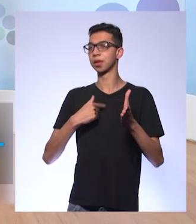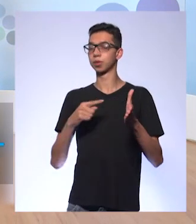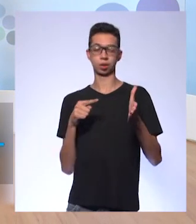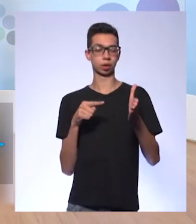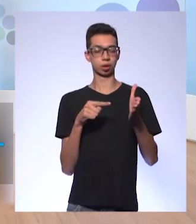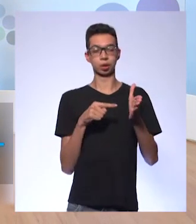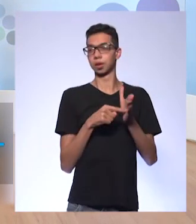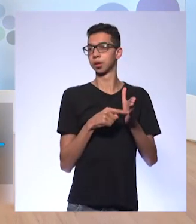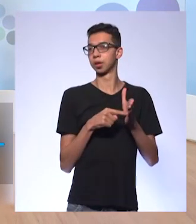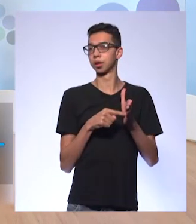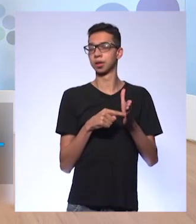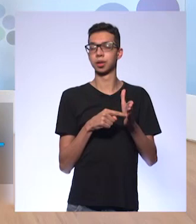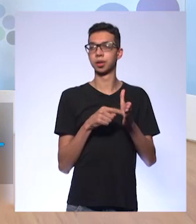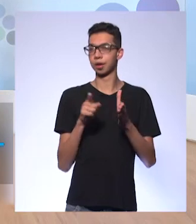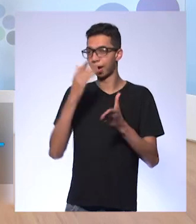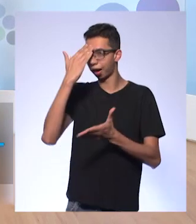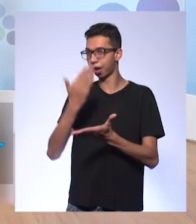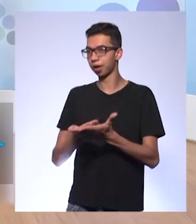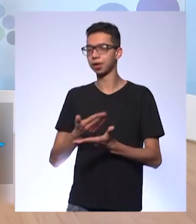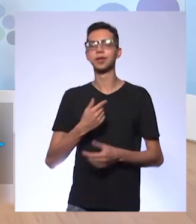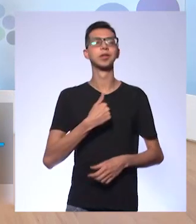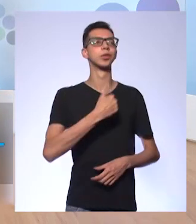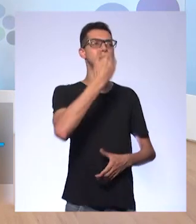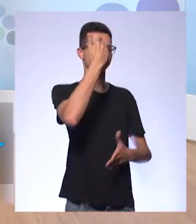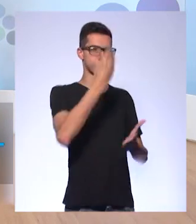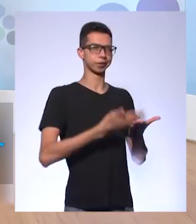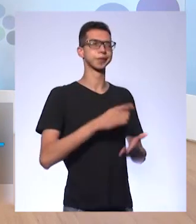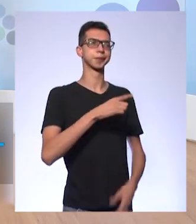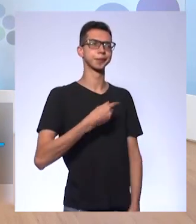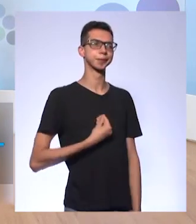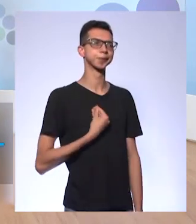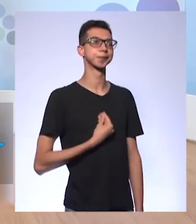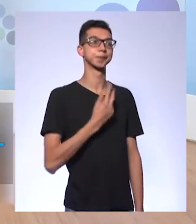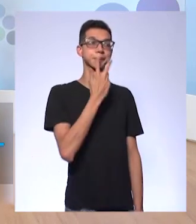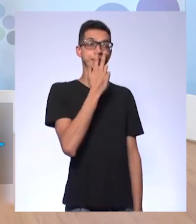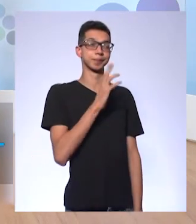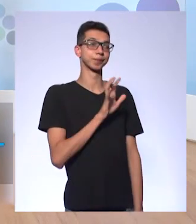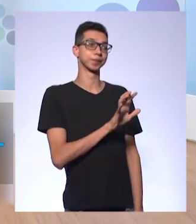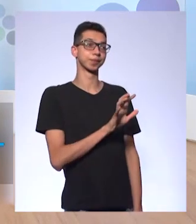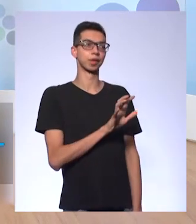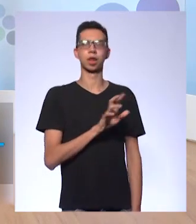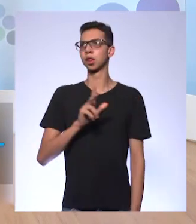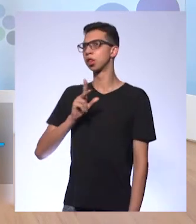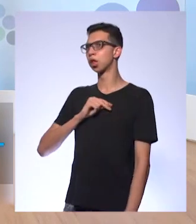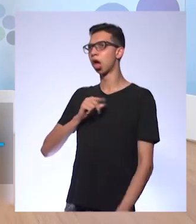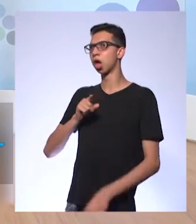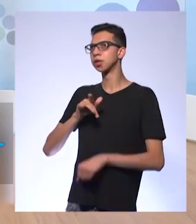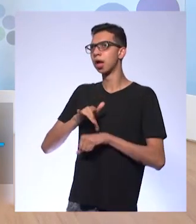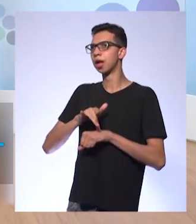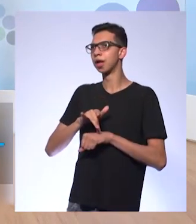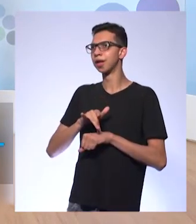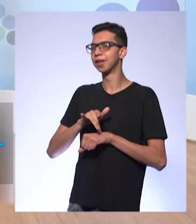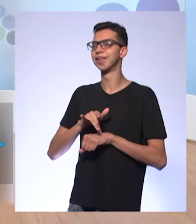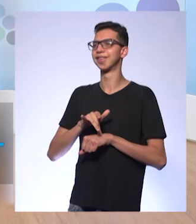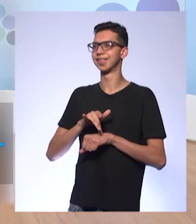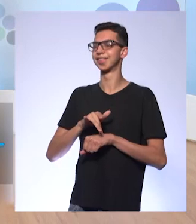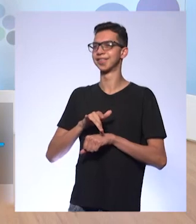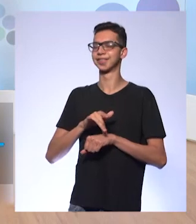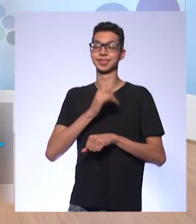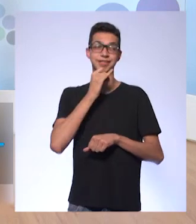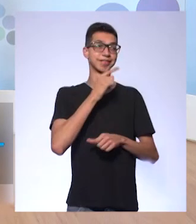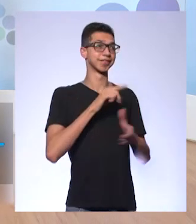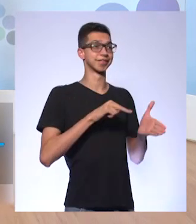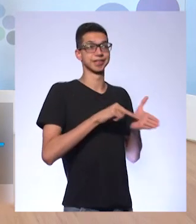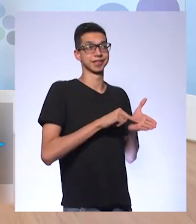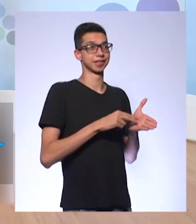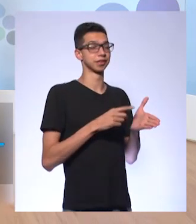seu caso, né? Nossa, meu caso. Gente, que absurdo vocês verem uma Pôs coisa o dedo dessa. na tomada e ia levar um choque Ia elétrico levar um